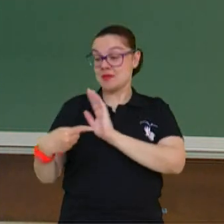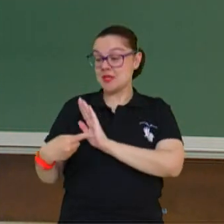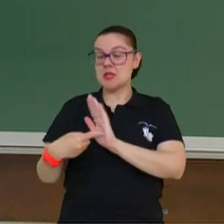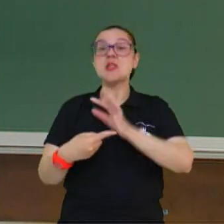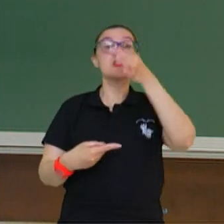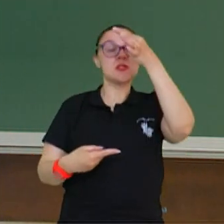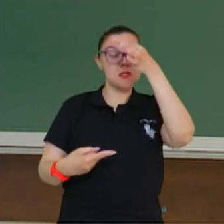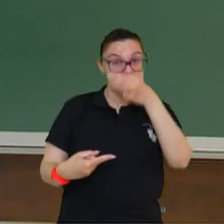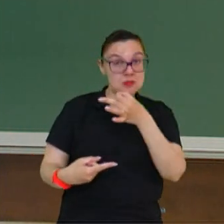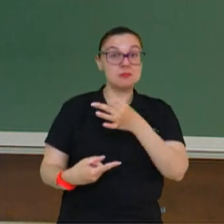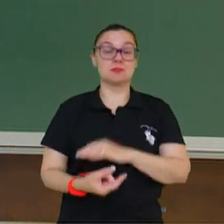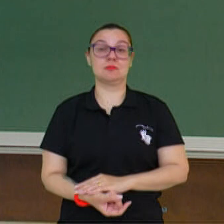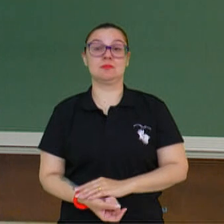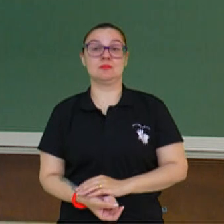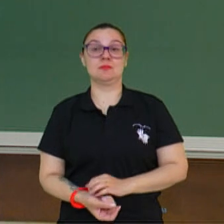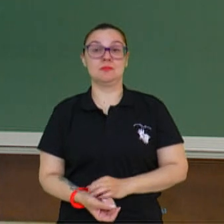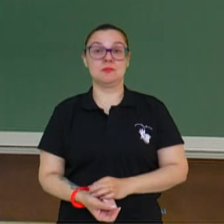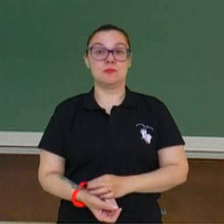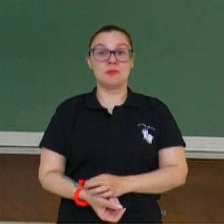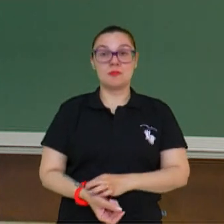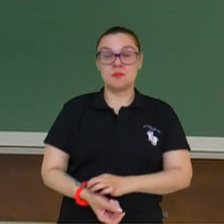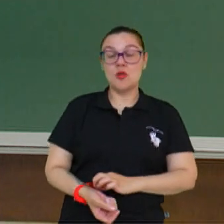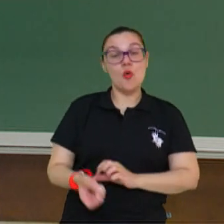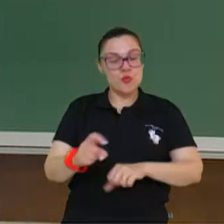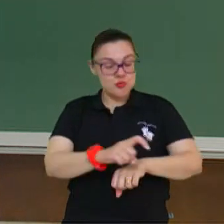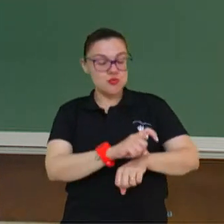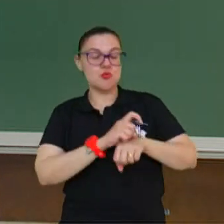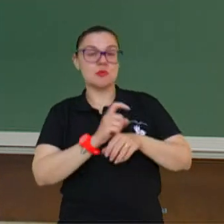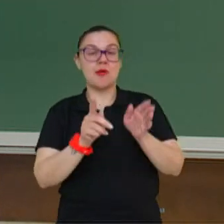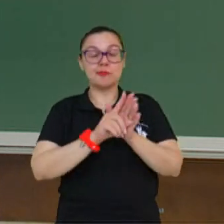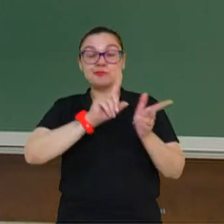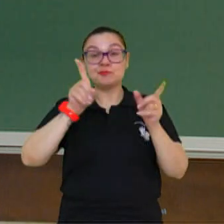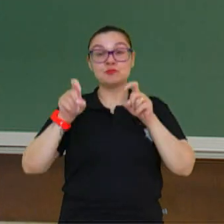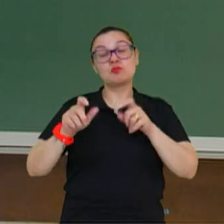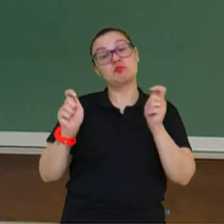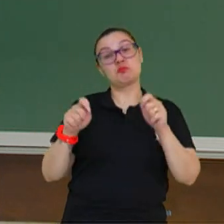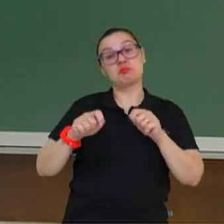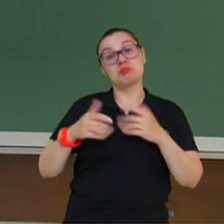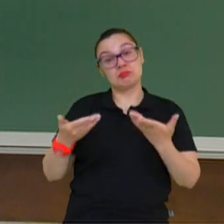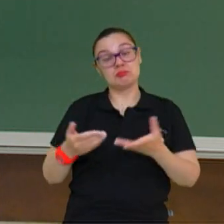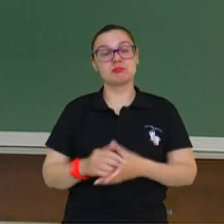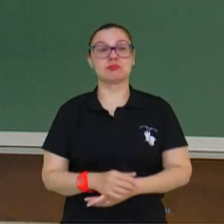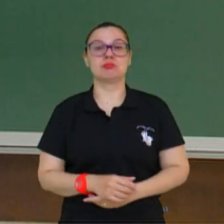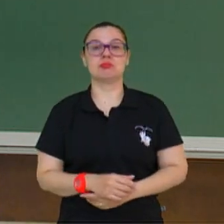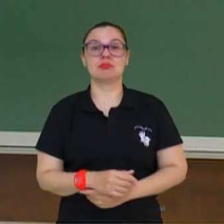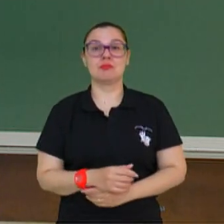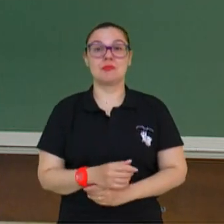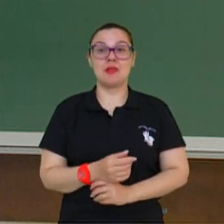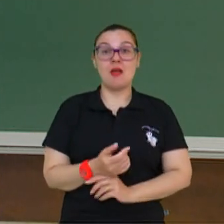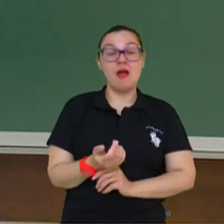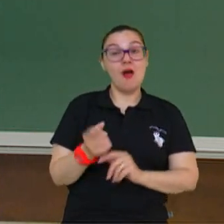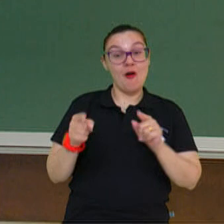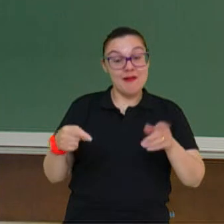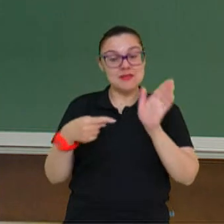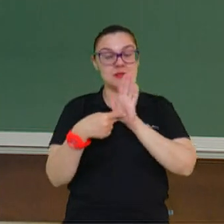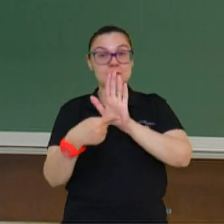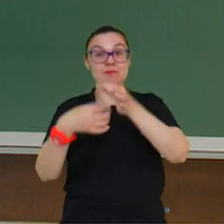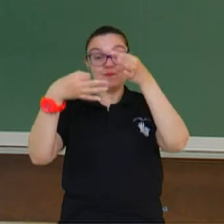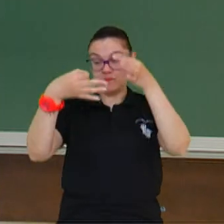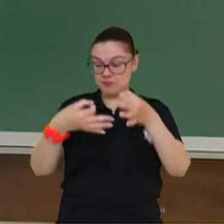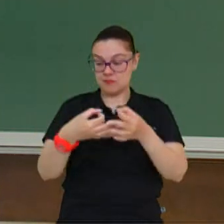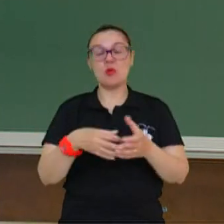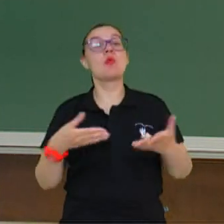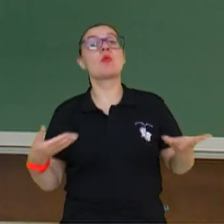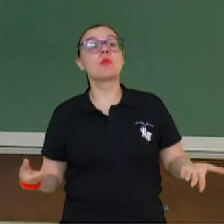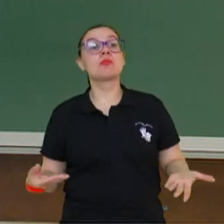expressa certeza. O subjuntivo expressa incerteza, possibilidade. Agora, o indicativo expressa certeza. Então, qual